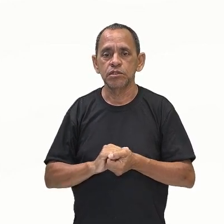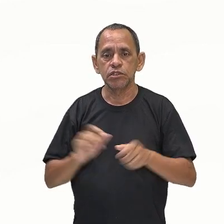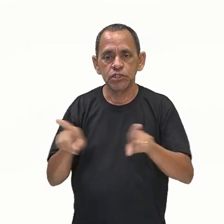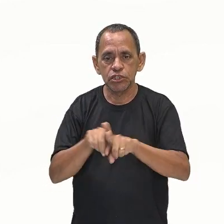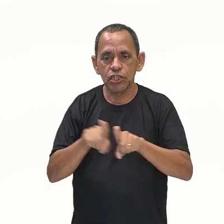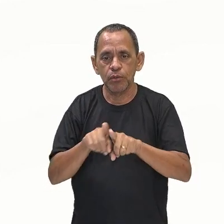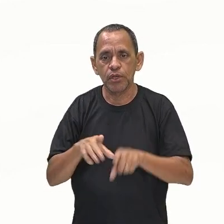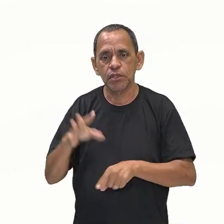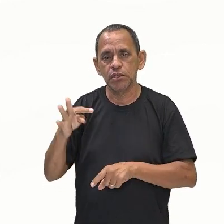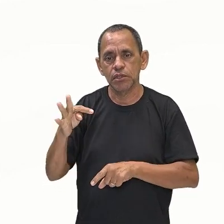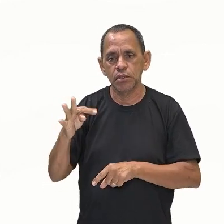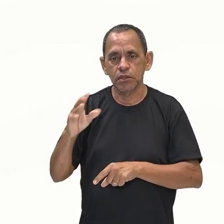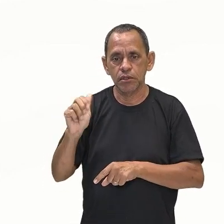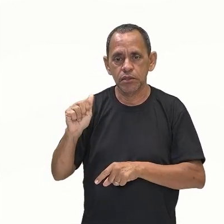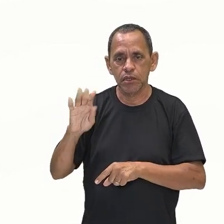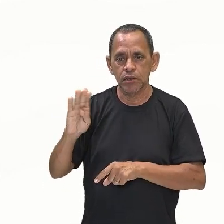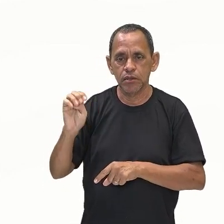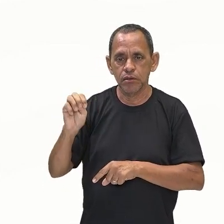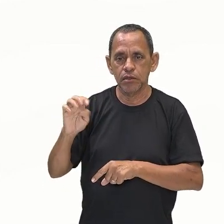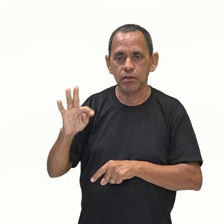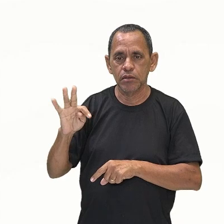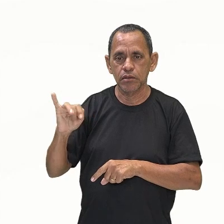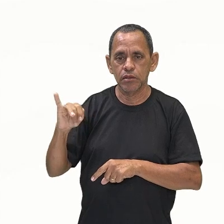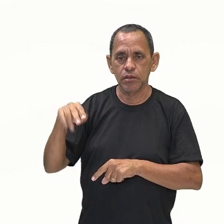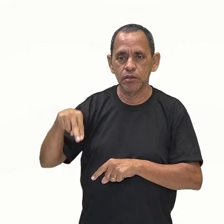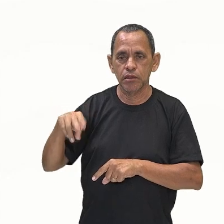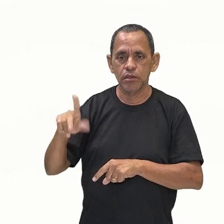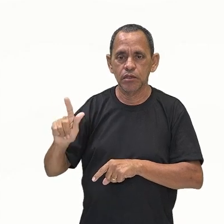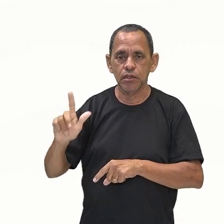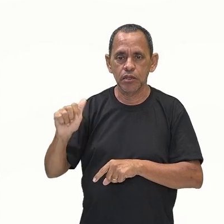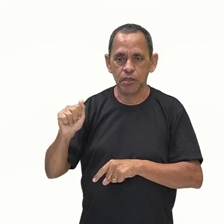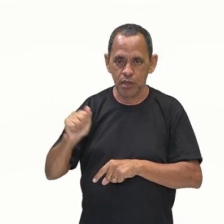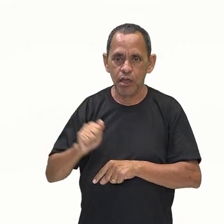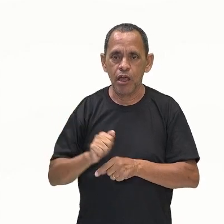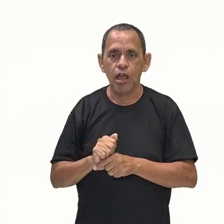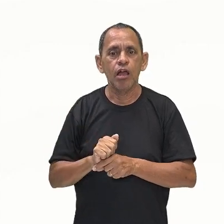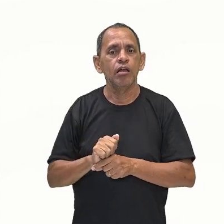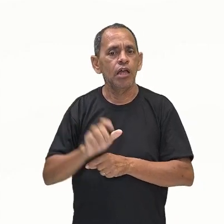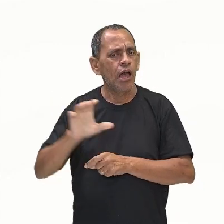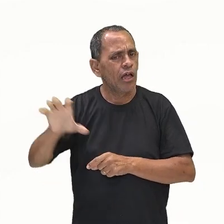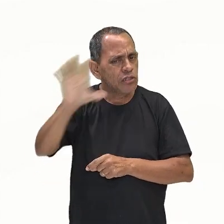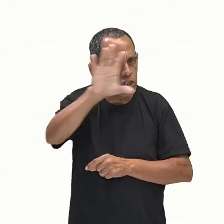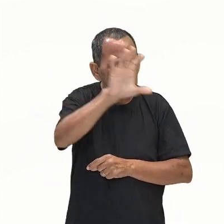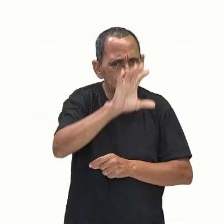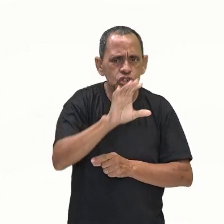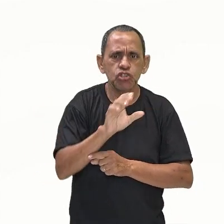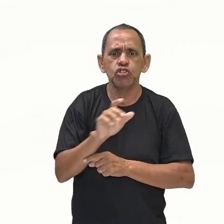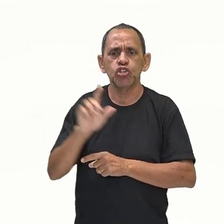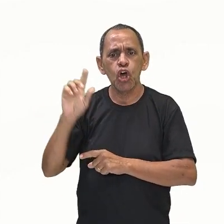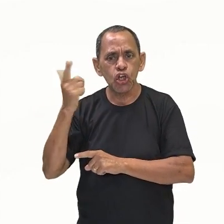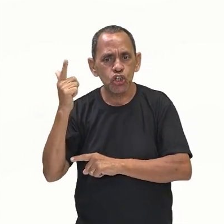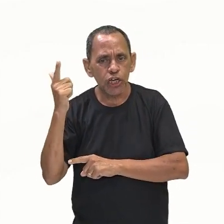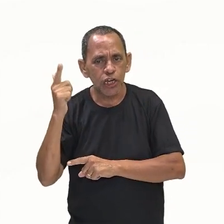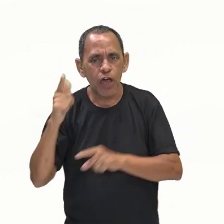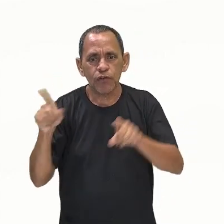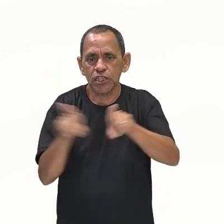localizada para cá na área azul, e finalizando as regiões geográficas imediatas, a gente vai ter ainda